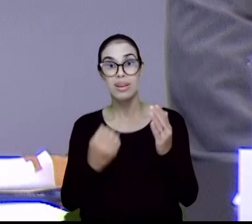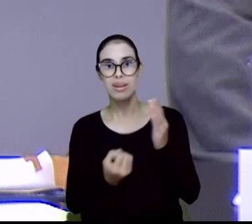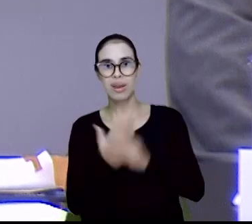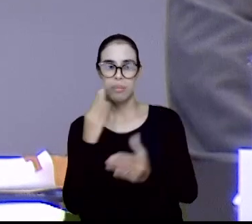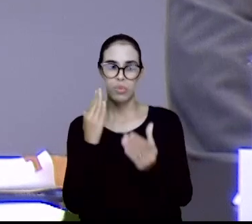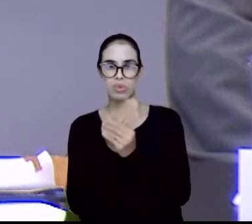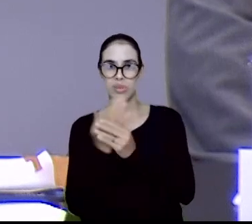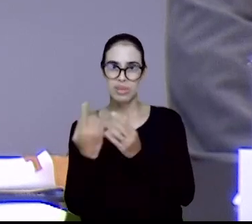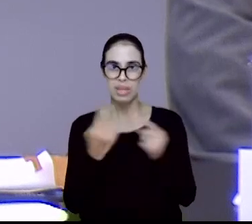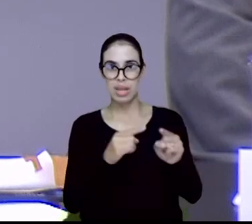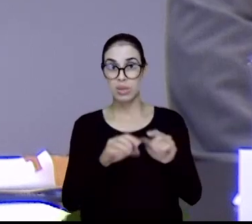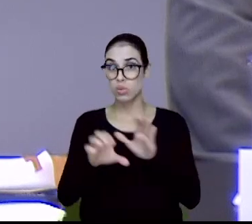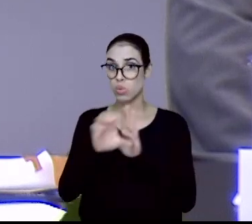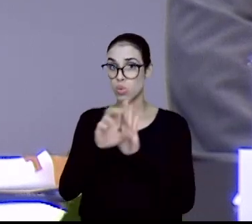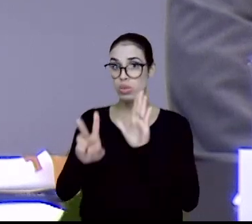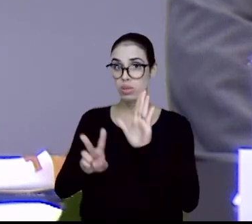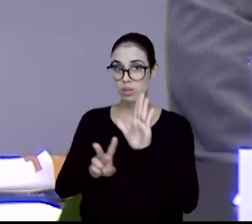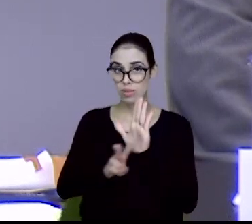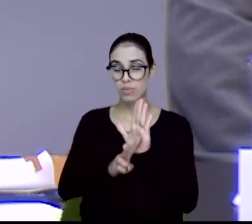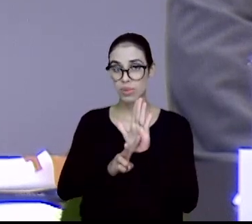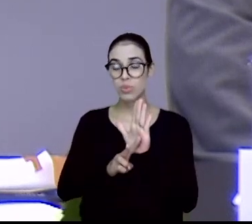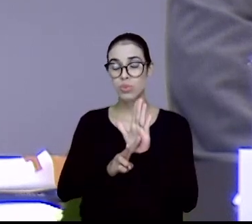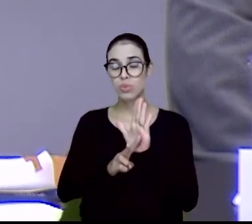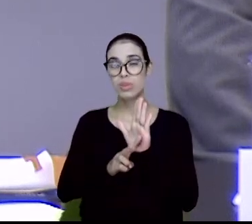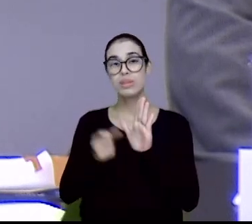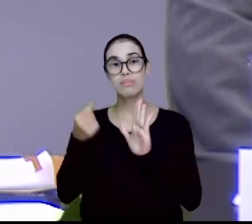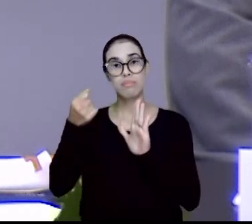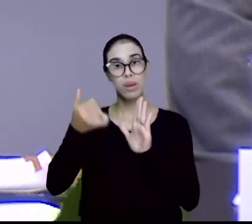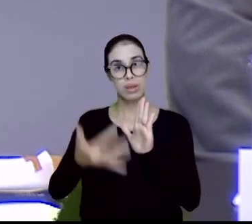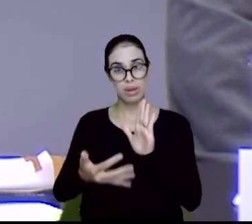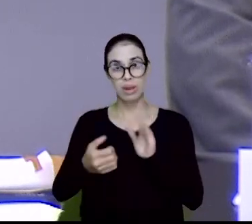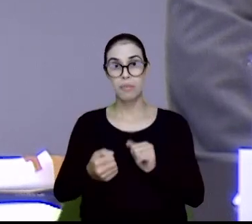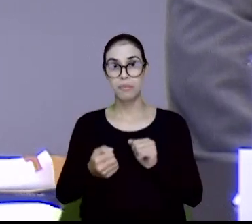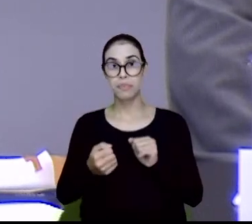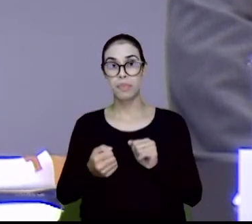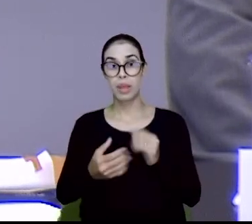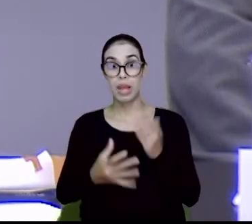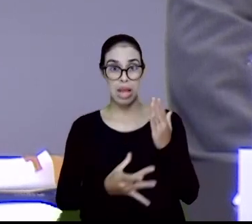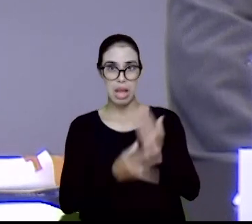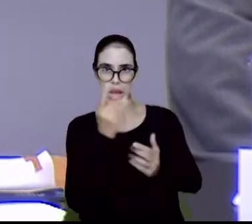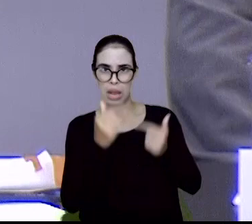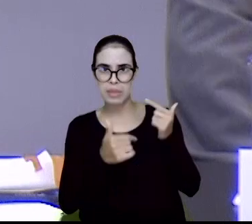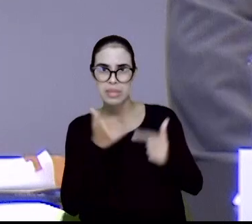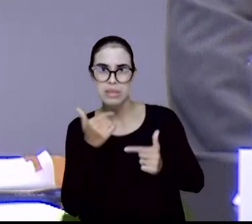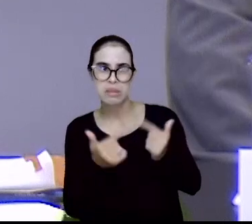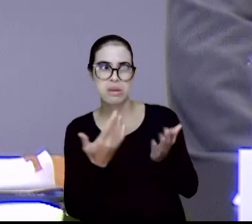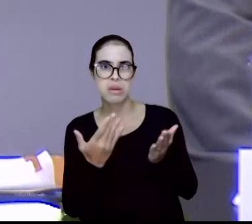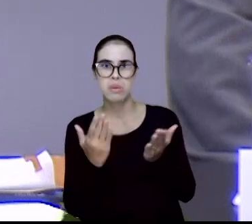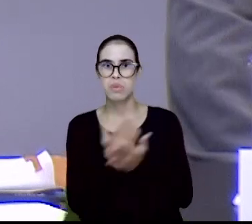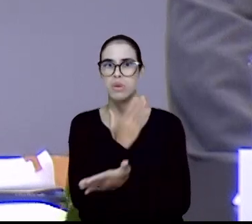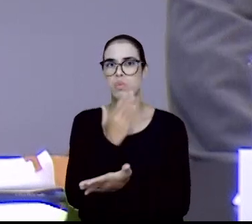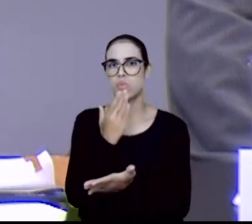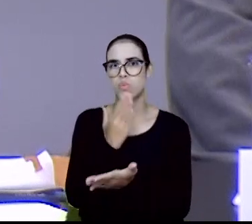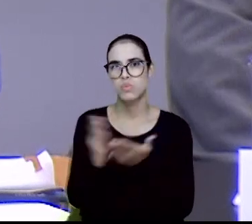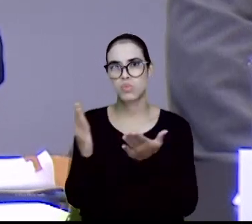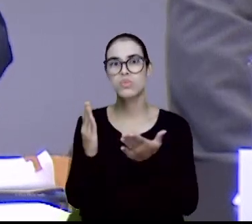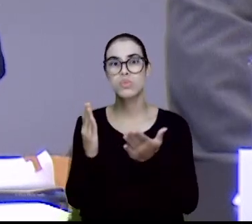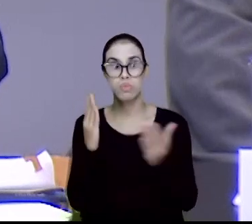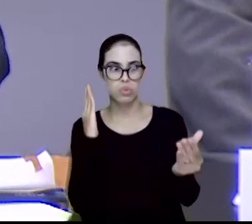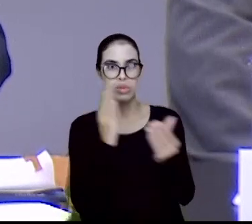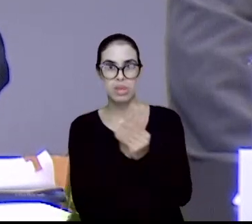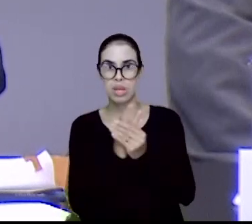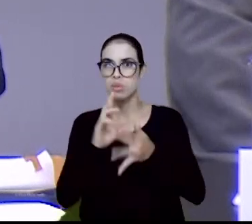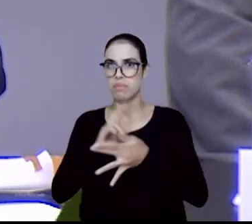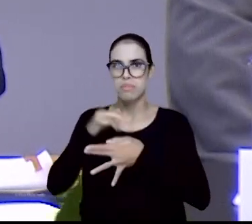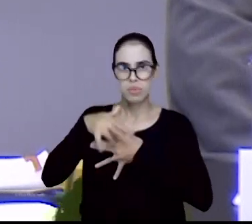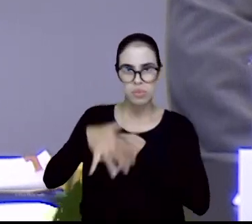de Processo Civil prevê que, para caber reclamação nos casos de repercussão geral ou de má